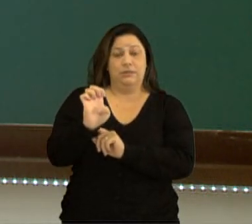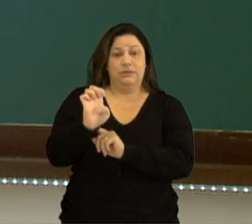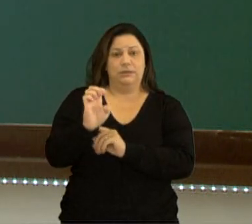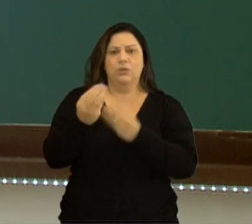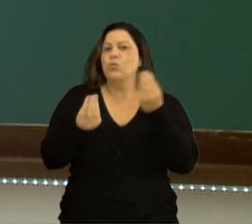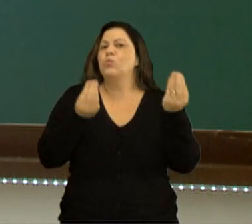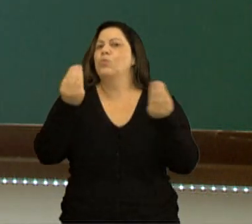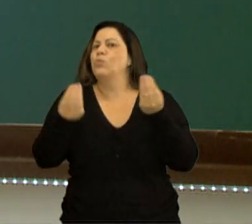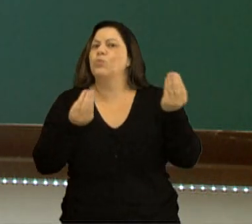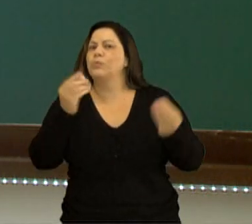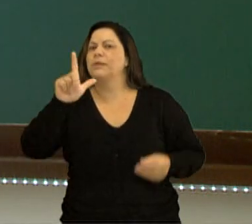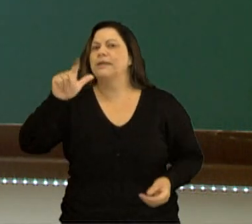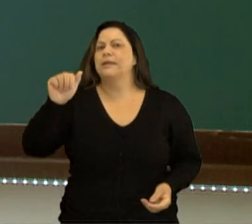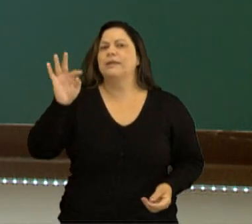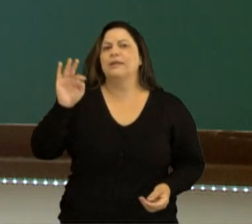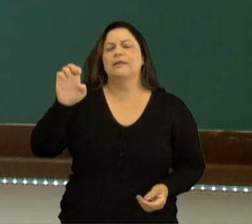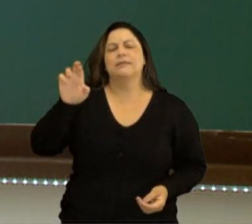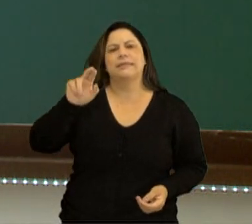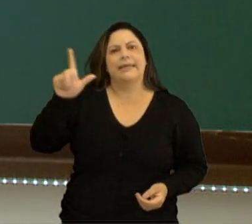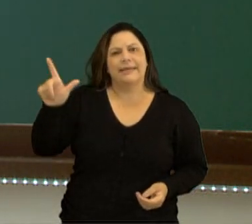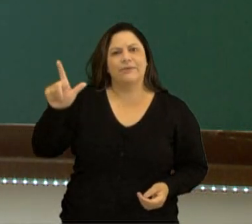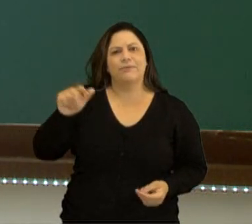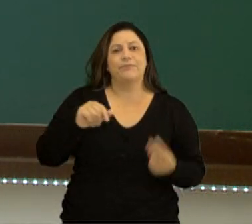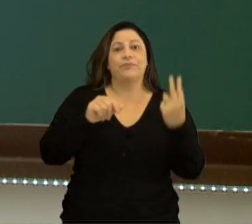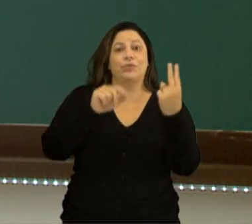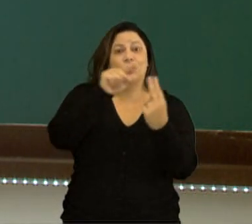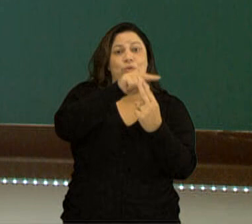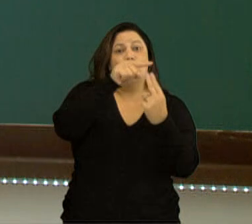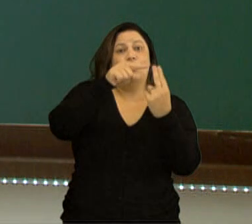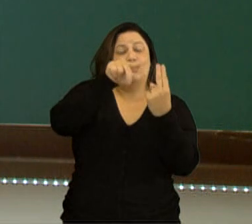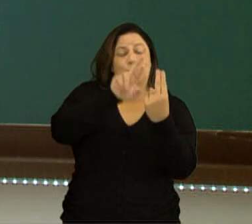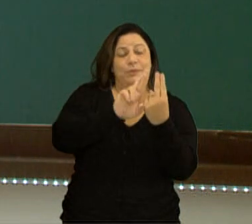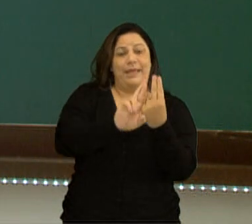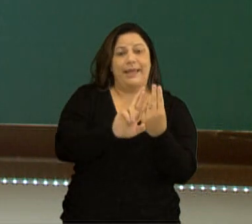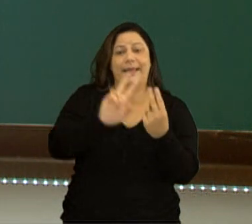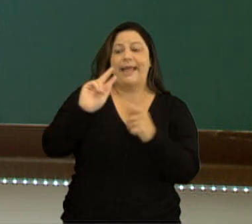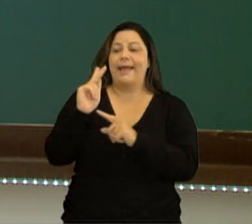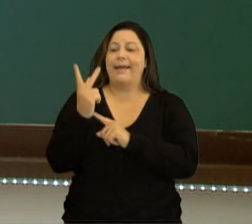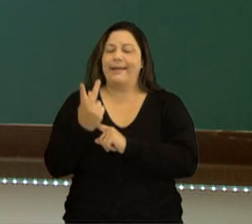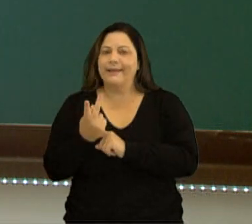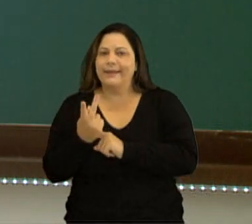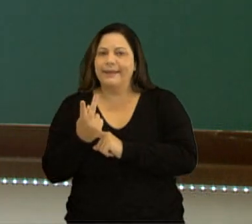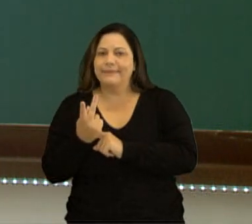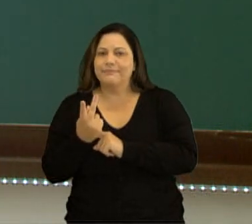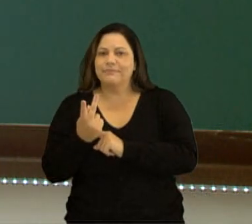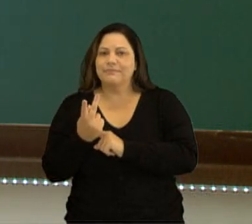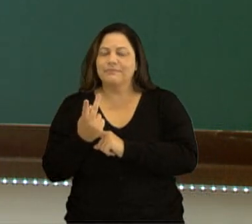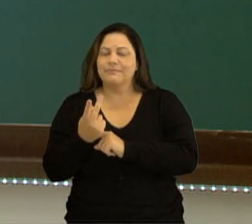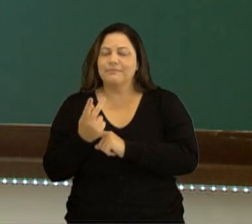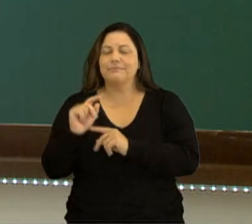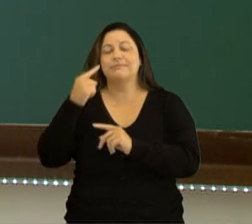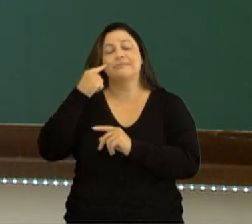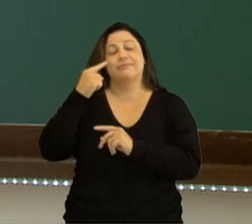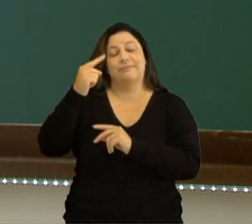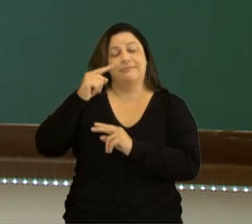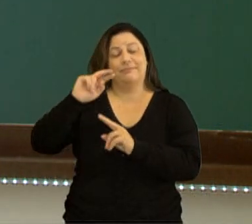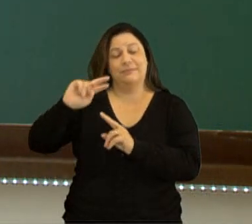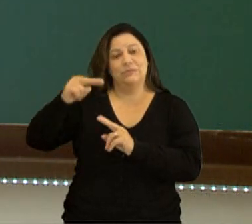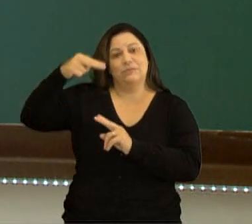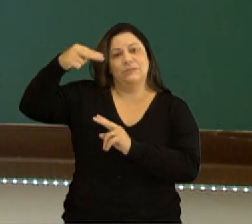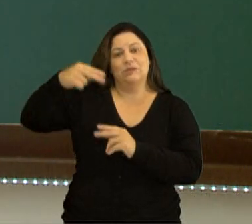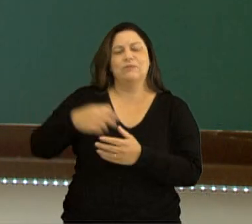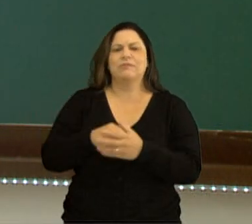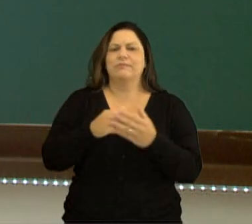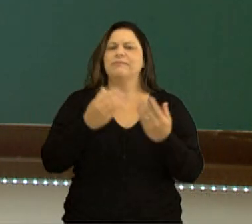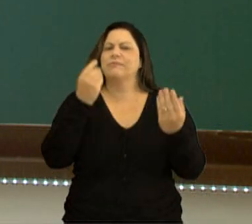é que é a área lateral? 2πrh. A área da base? πr ao quadrado. Então, você vai ter que fazer essa igualdade para